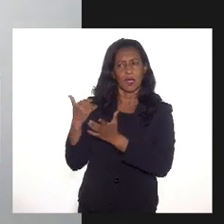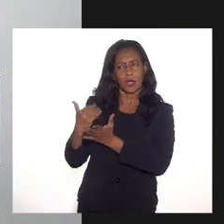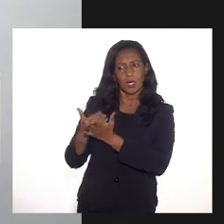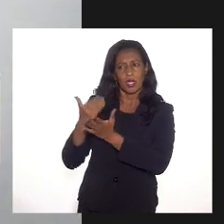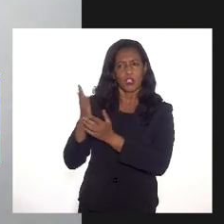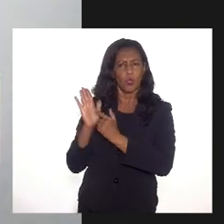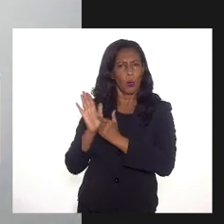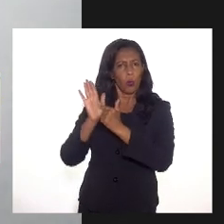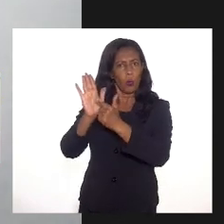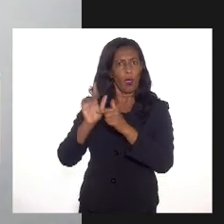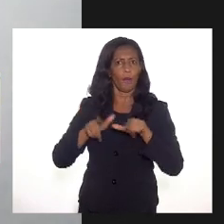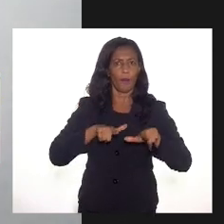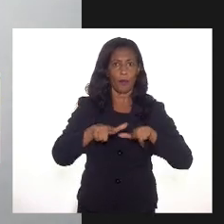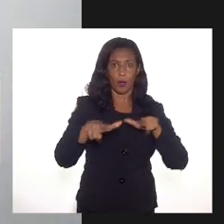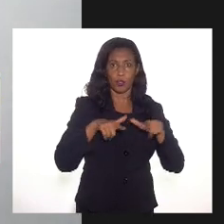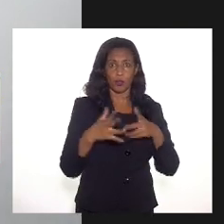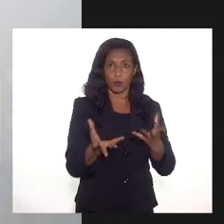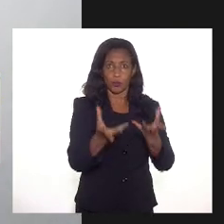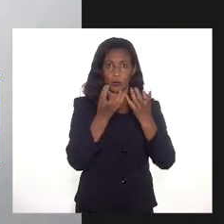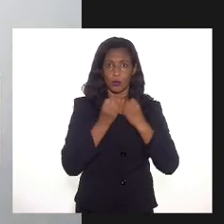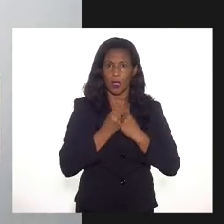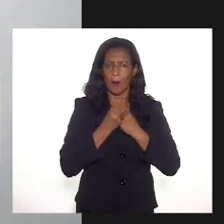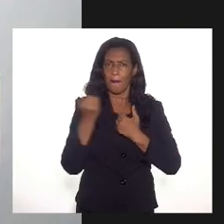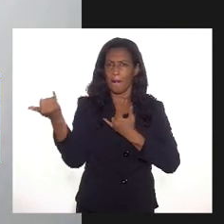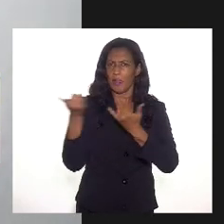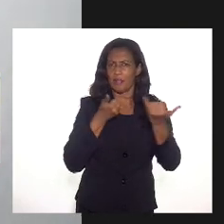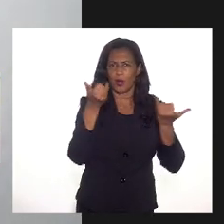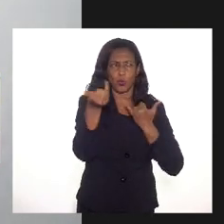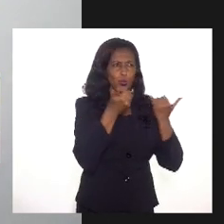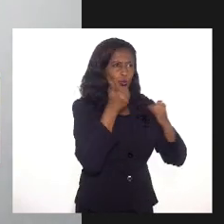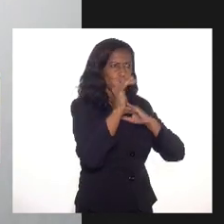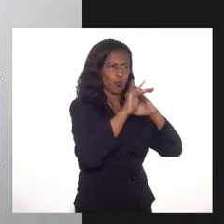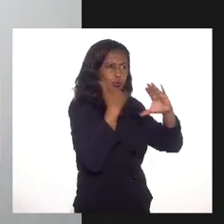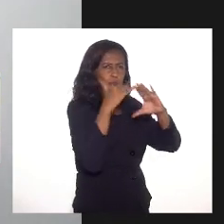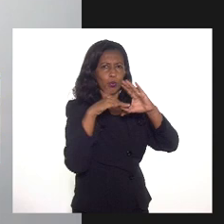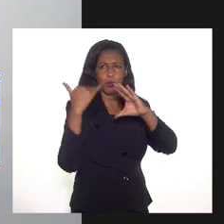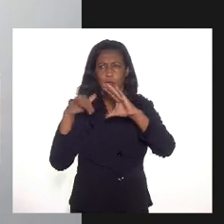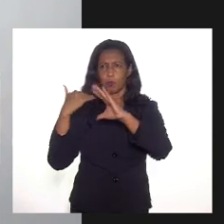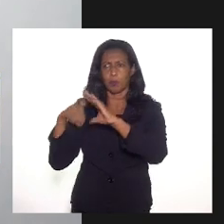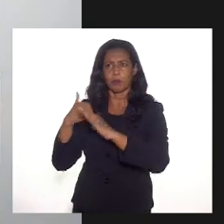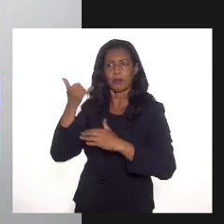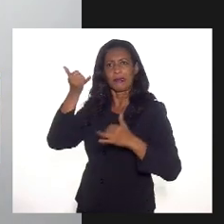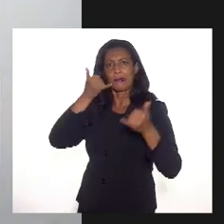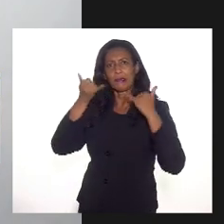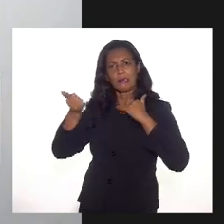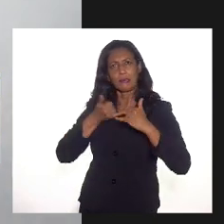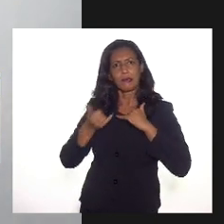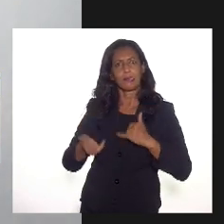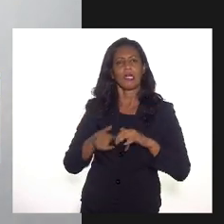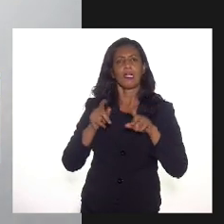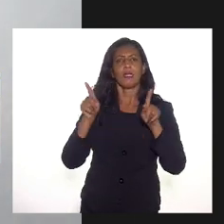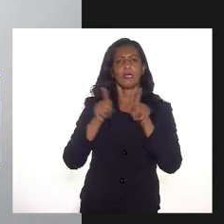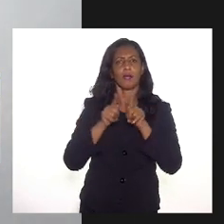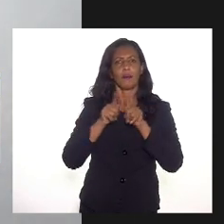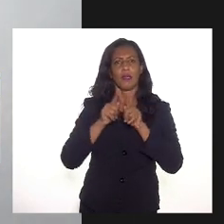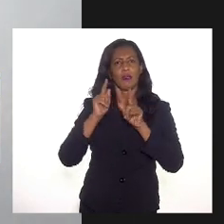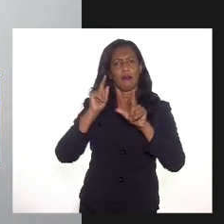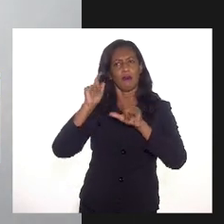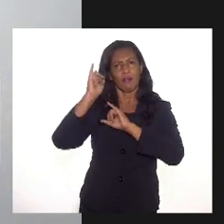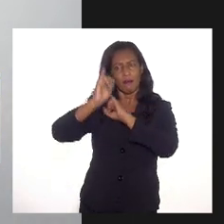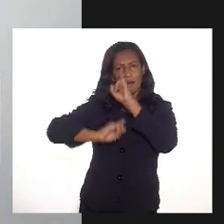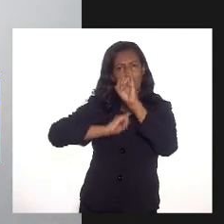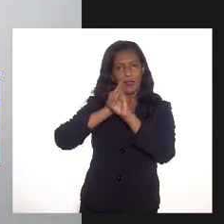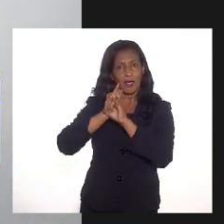apresentei esse projeto, eu recebi diversas mensagens, diversas ligações, comentários nas redes sociais de